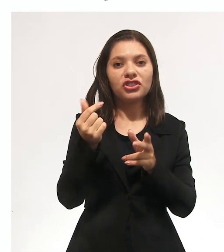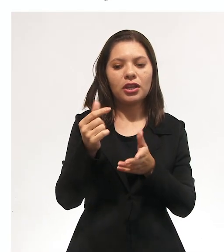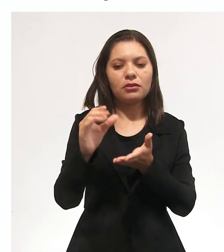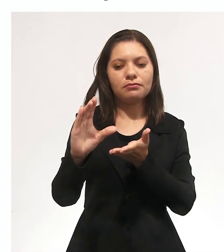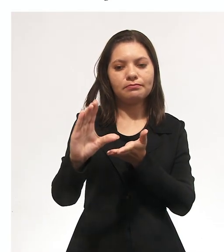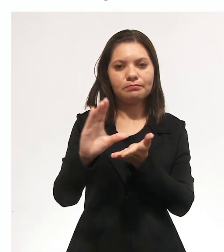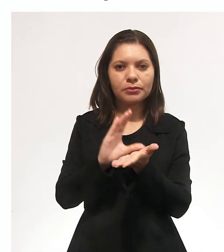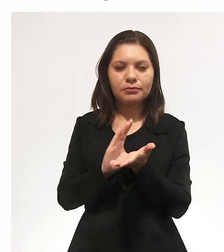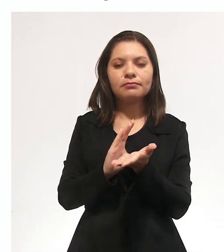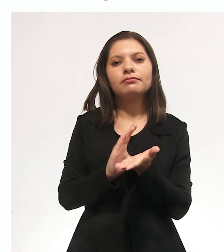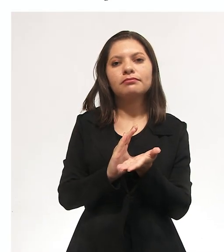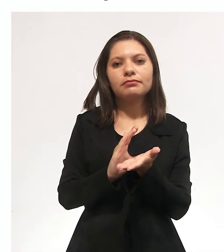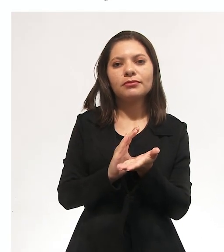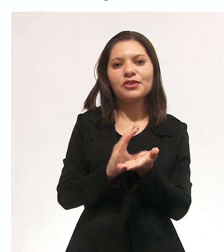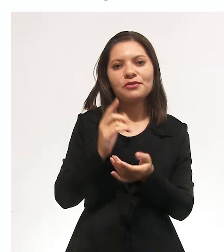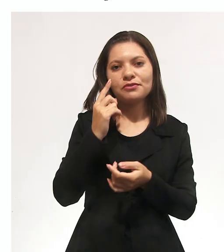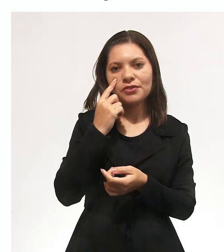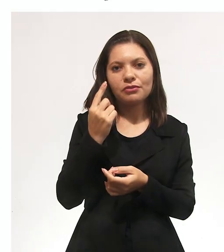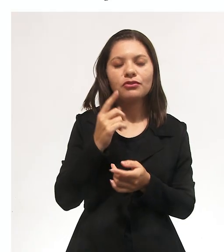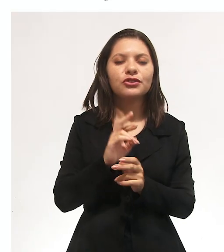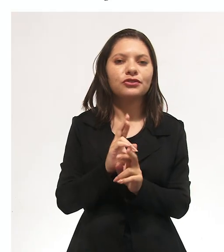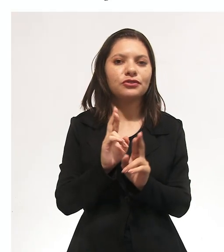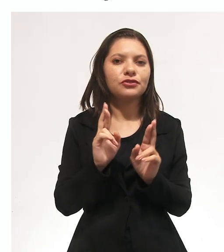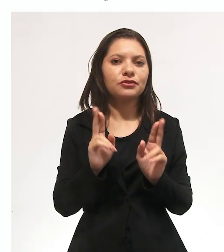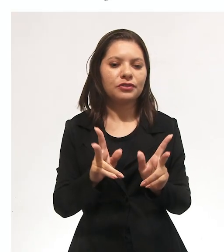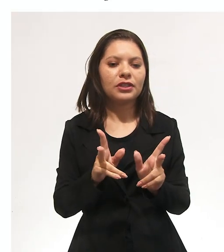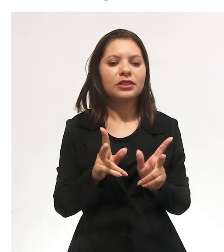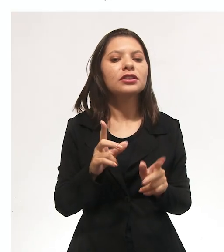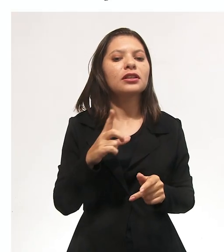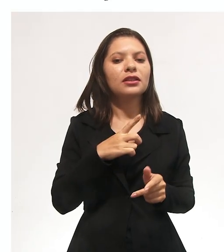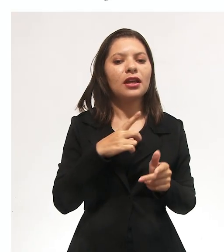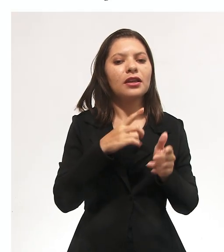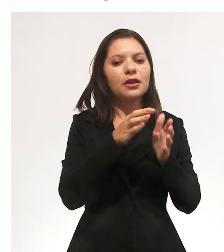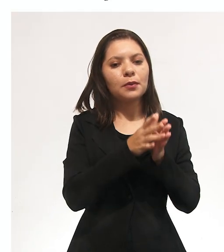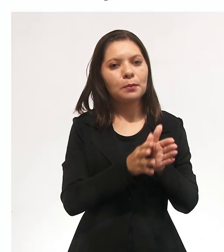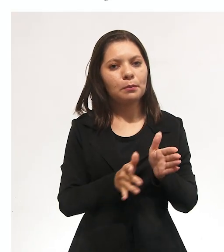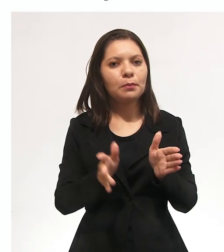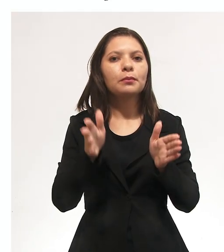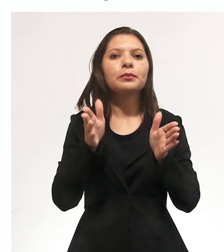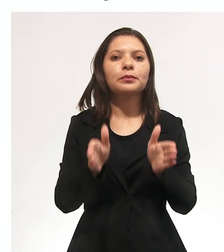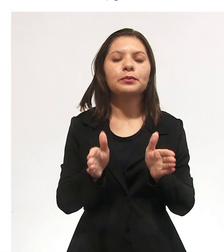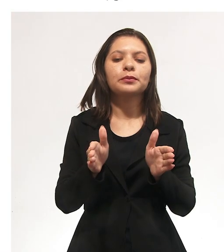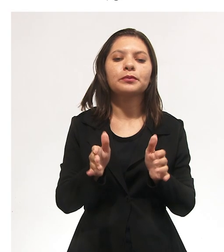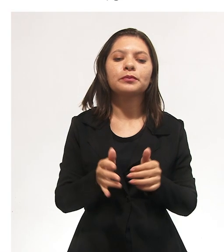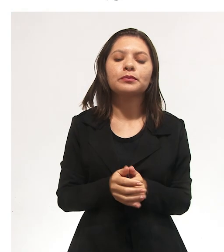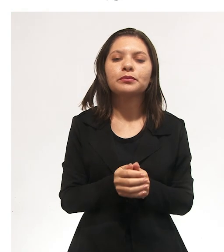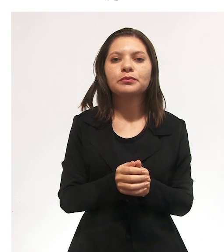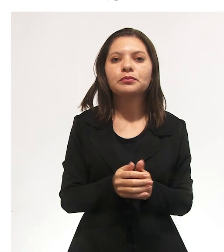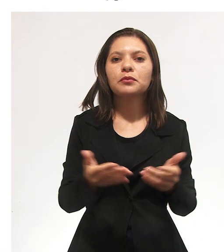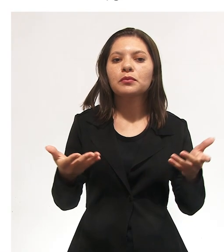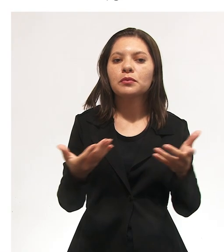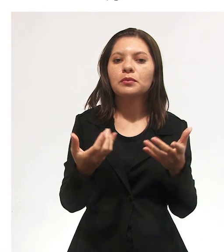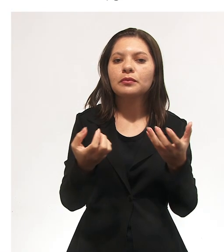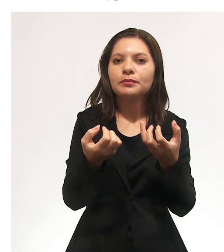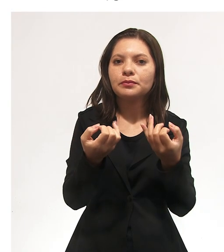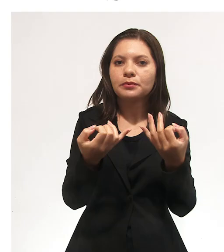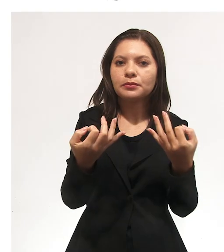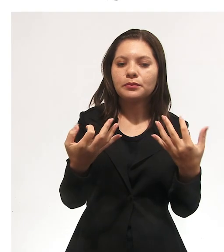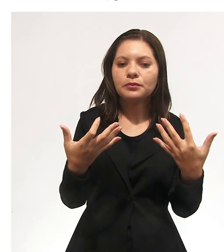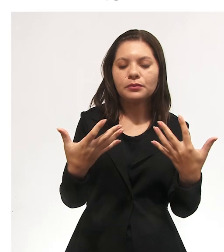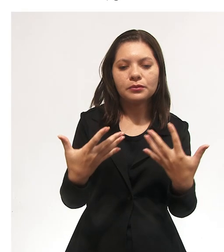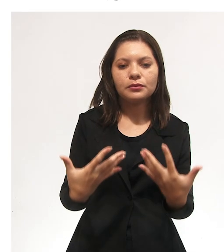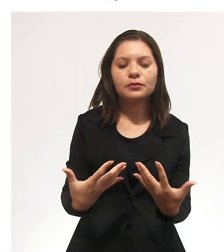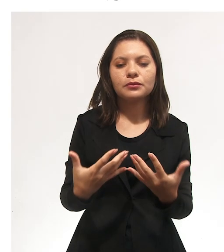essa entrada, essas saídas, ela tem um período ou um tempo. Vamos falar um pouquinho agora dos regimes